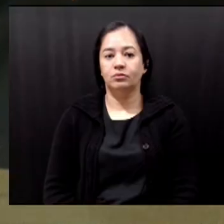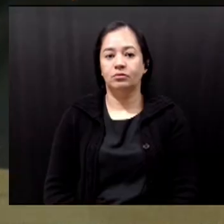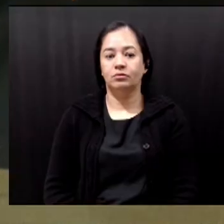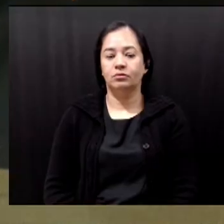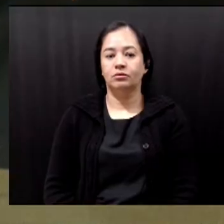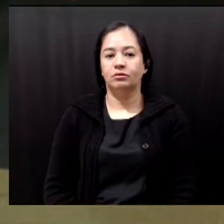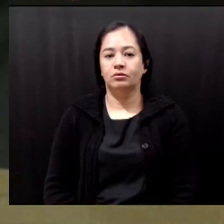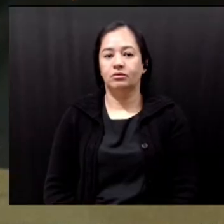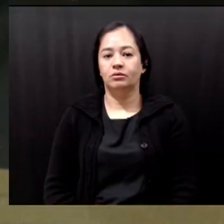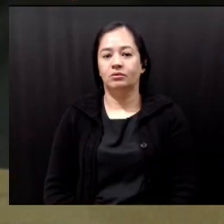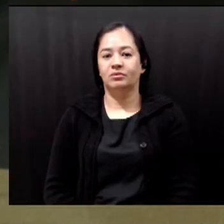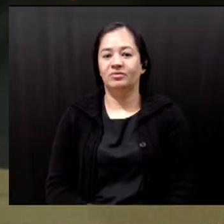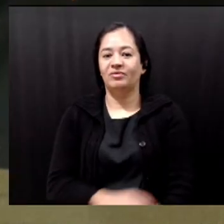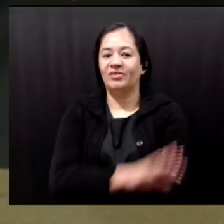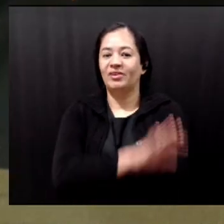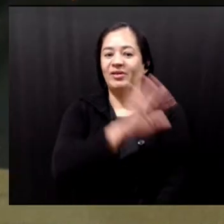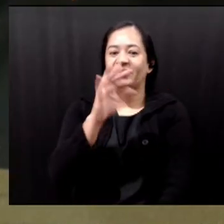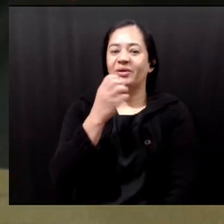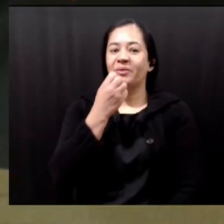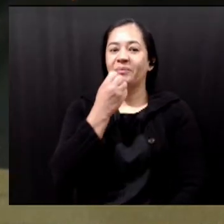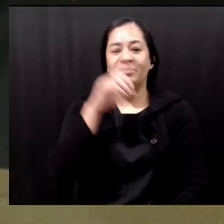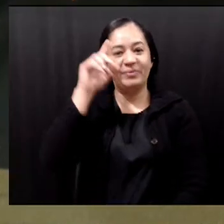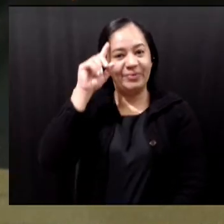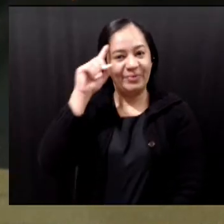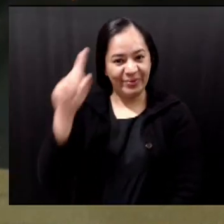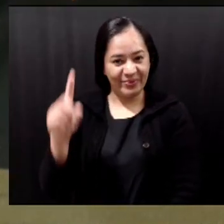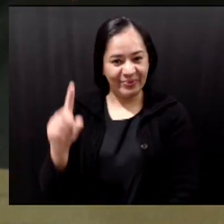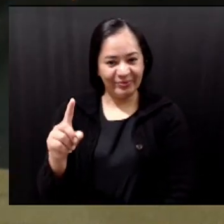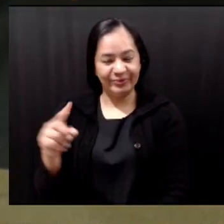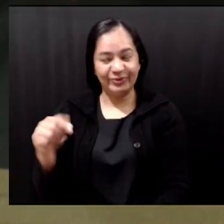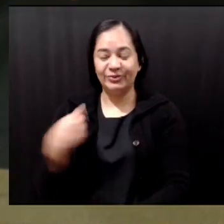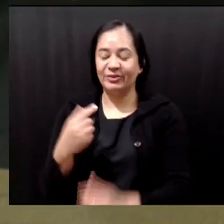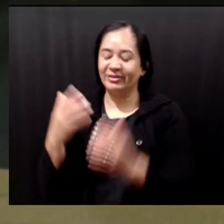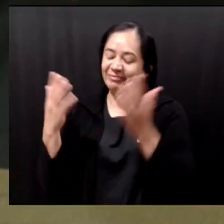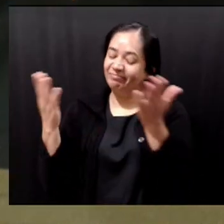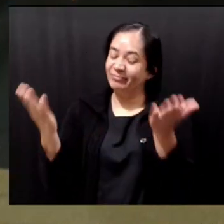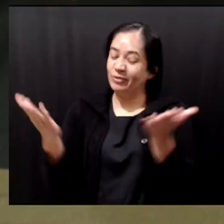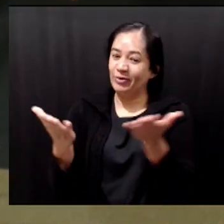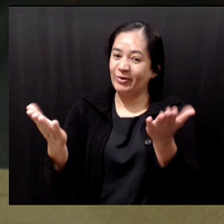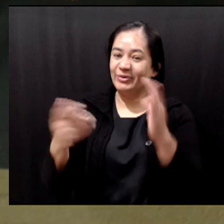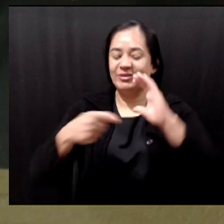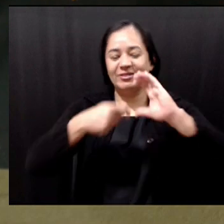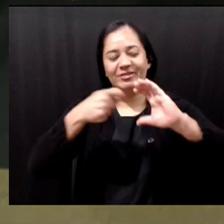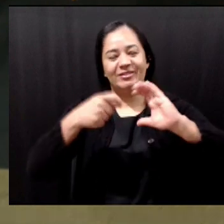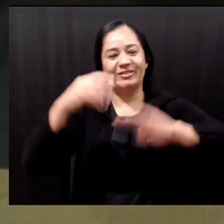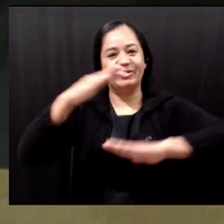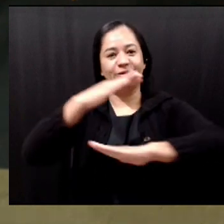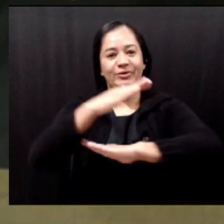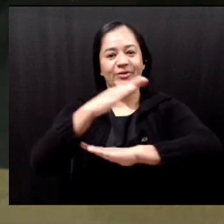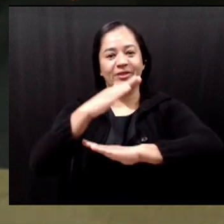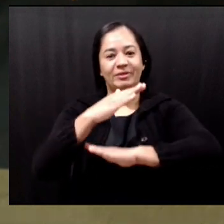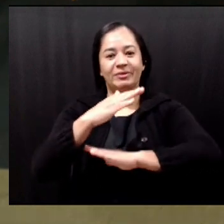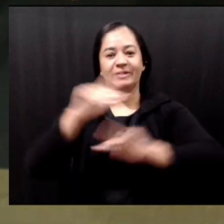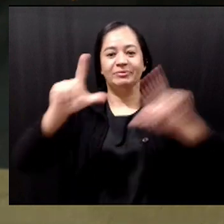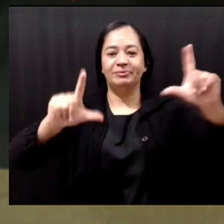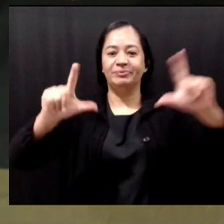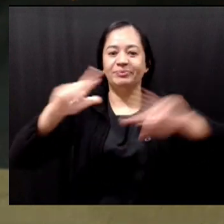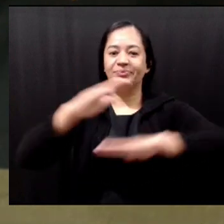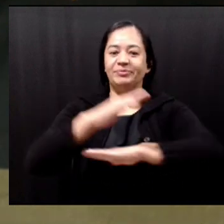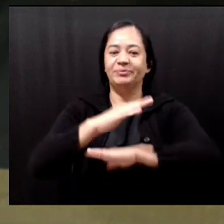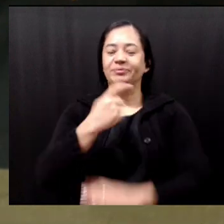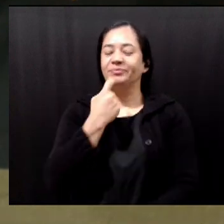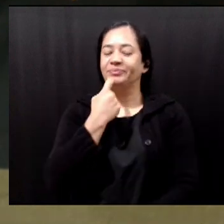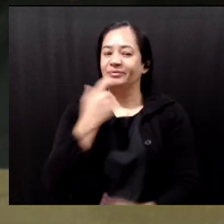Olá, muito bom dia! Chegamos! Estúdio Câmara no ar aqui pela TV Câmara Campinas, nesta manhã